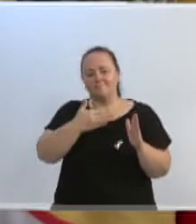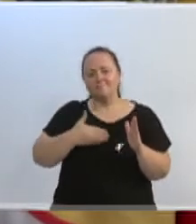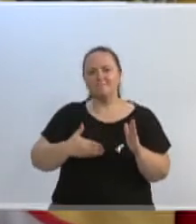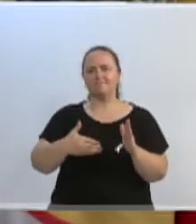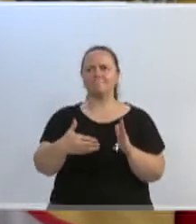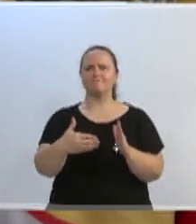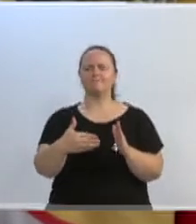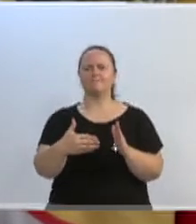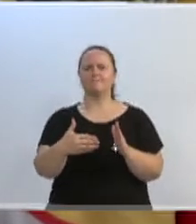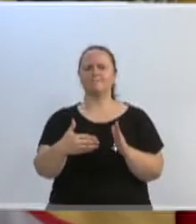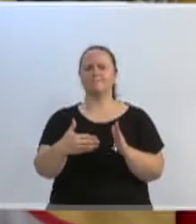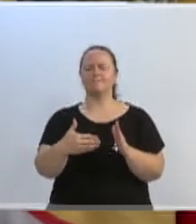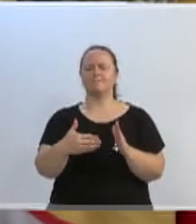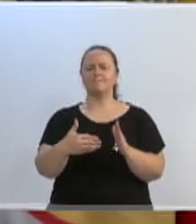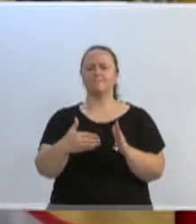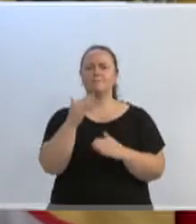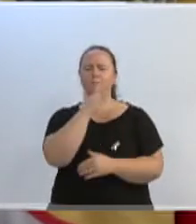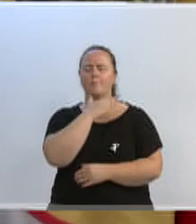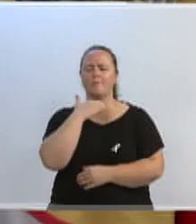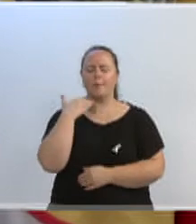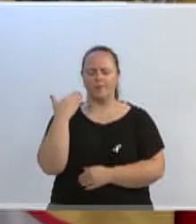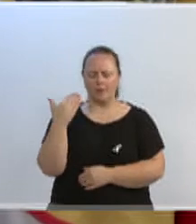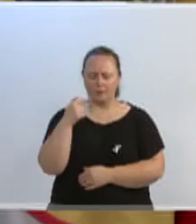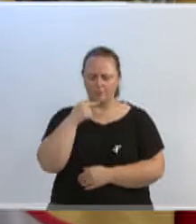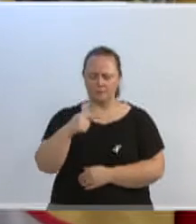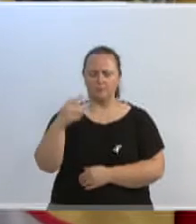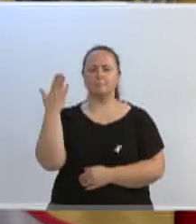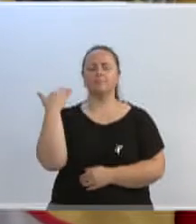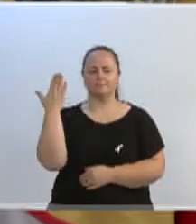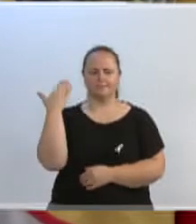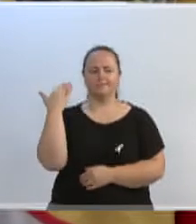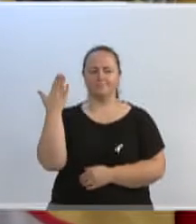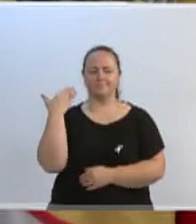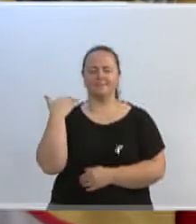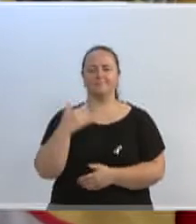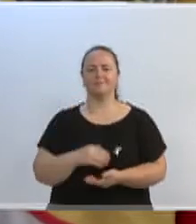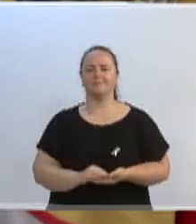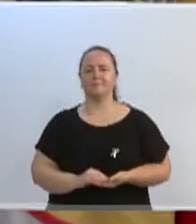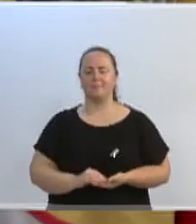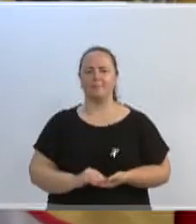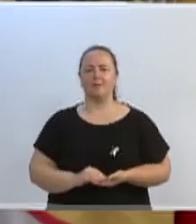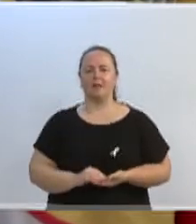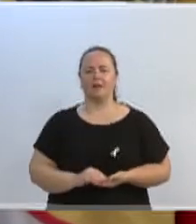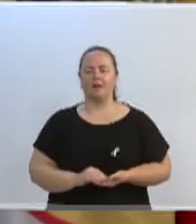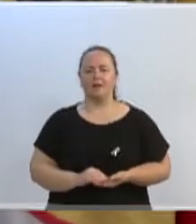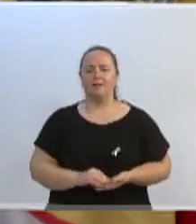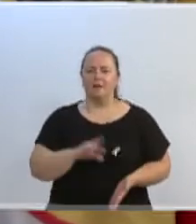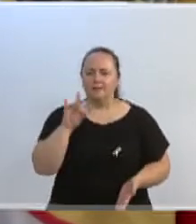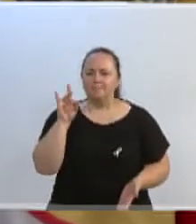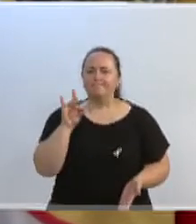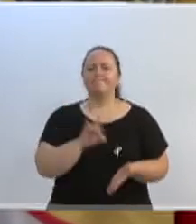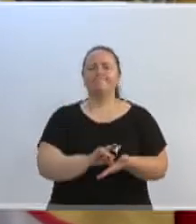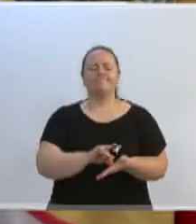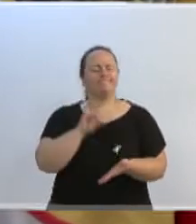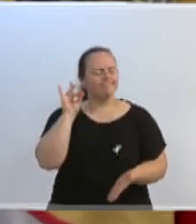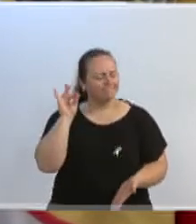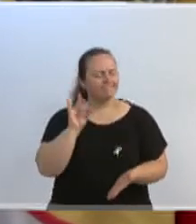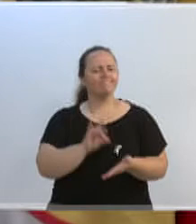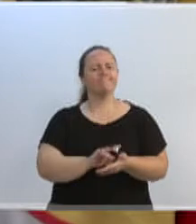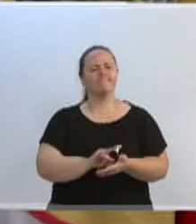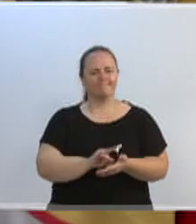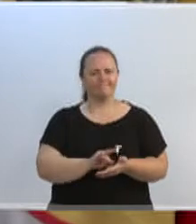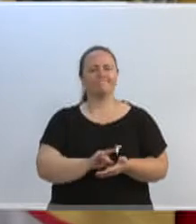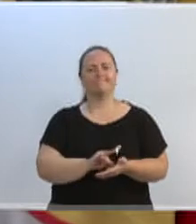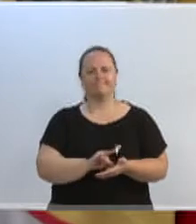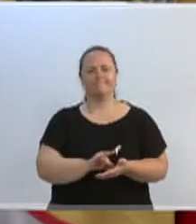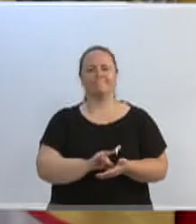não me engano, nos deixou na semana passada. Com certeza absoluta,